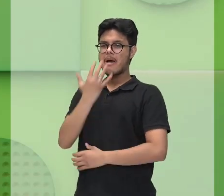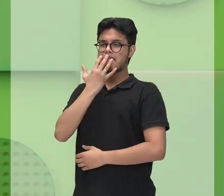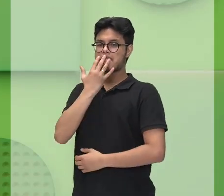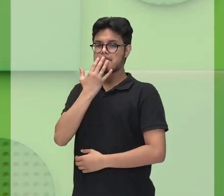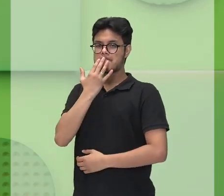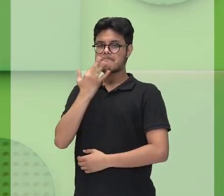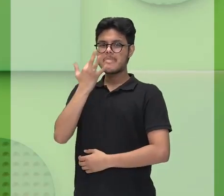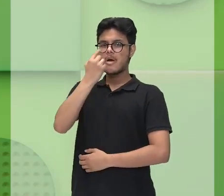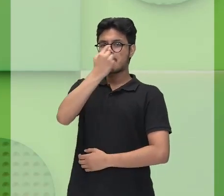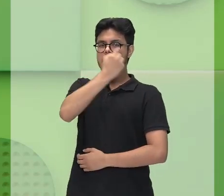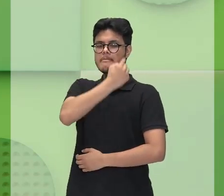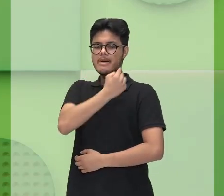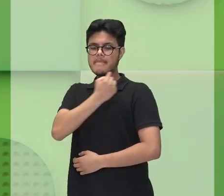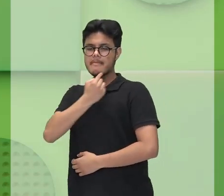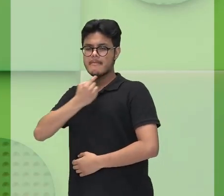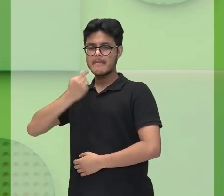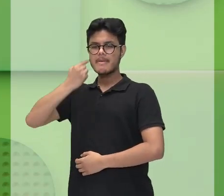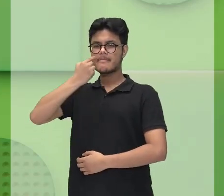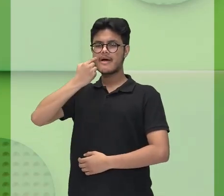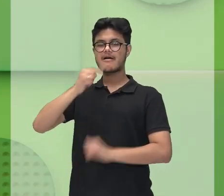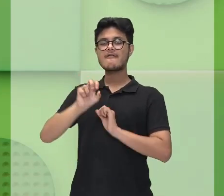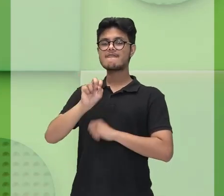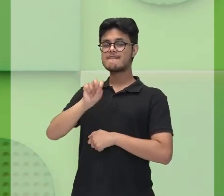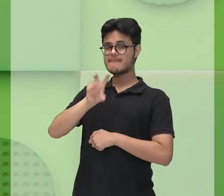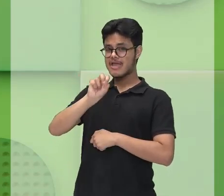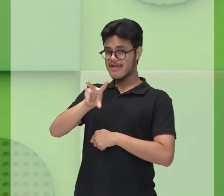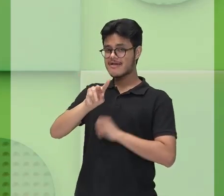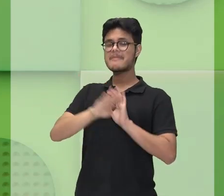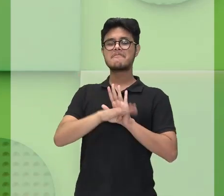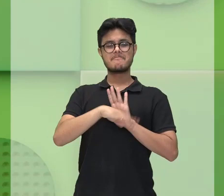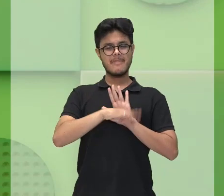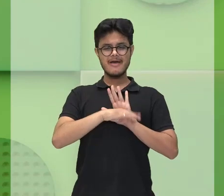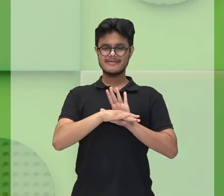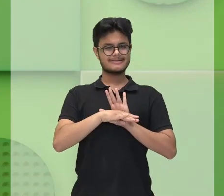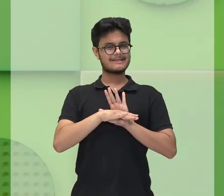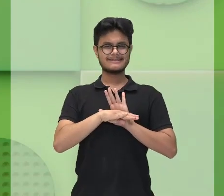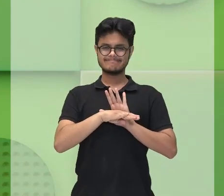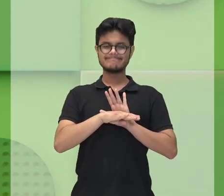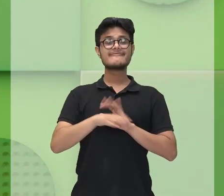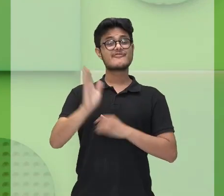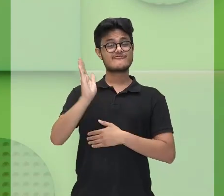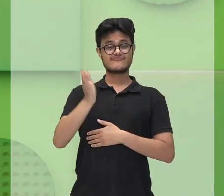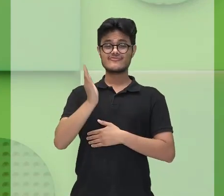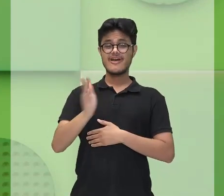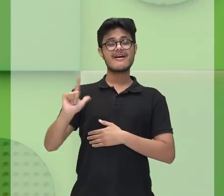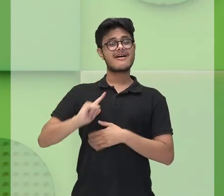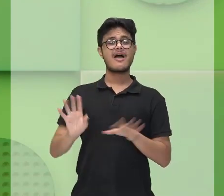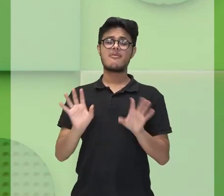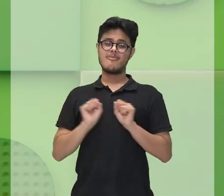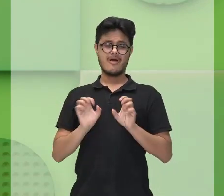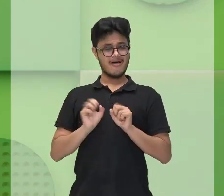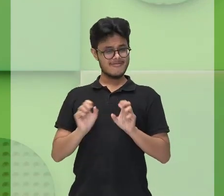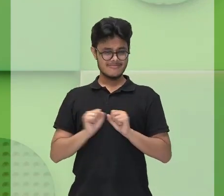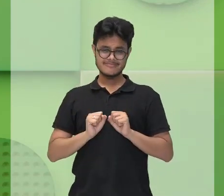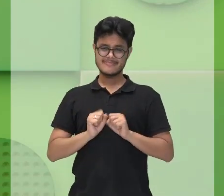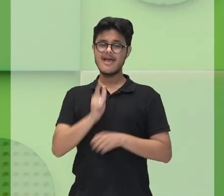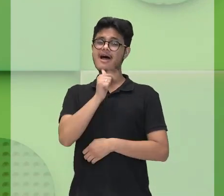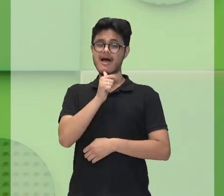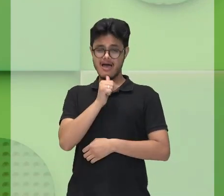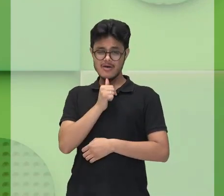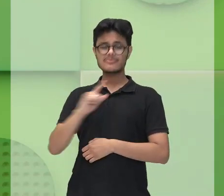Você já teve ali o contato, mesmo sem perceber, com aquela água que